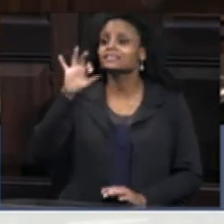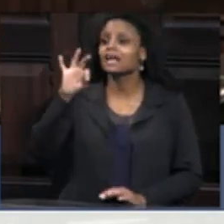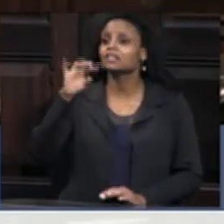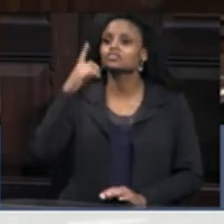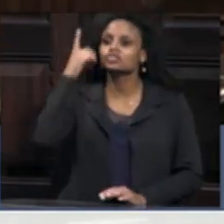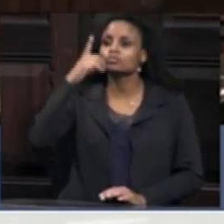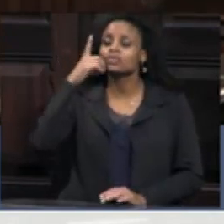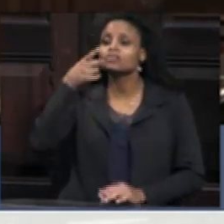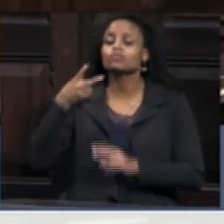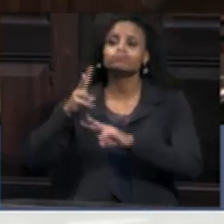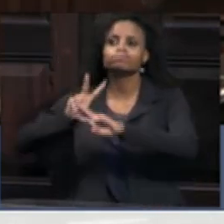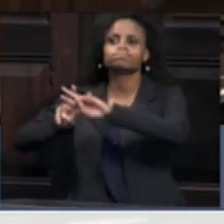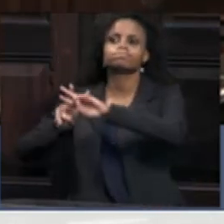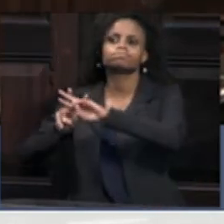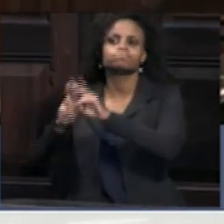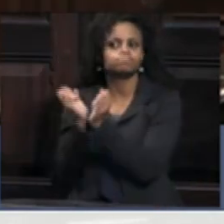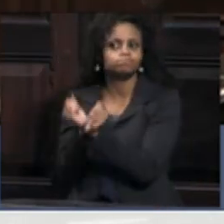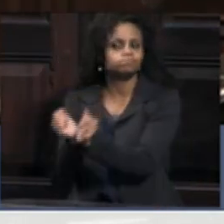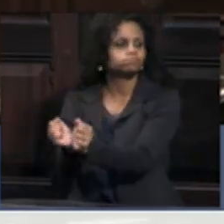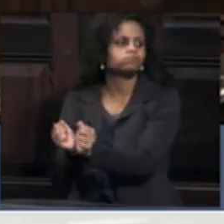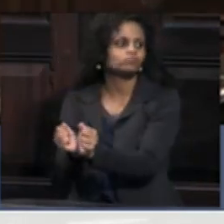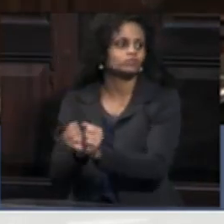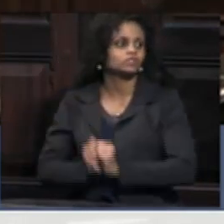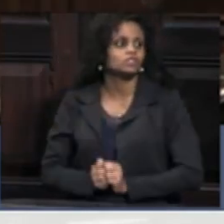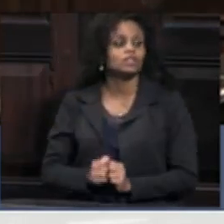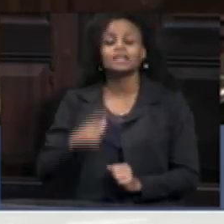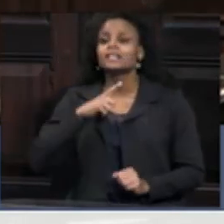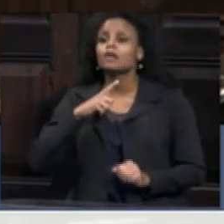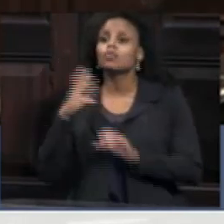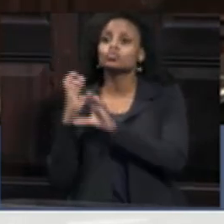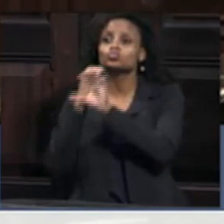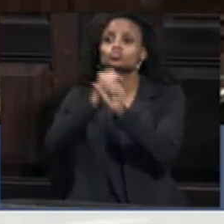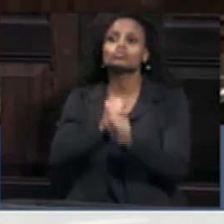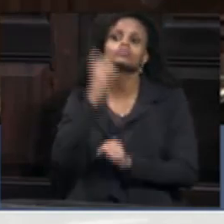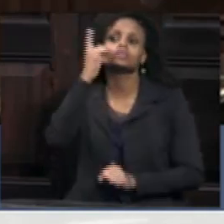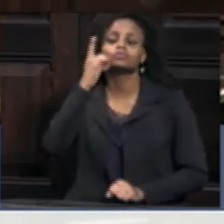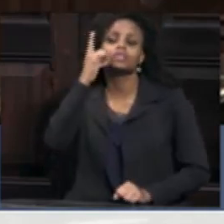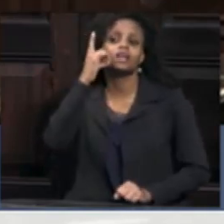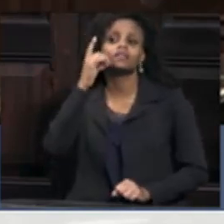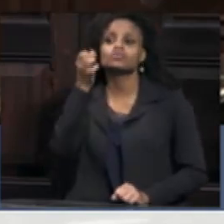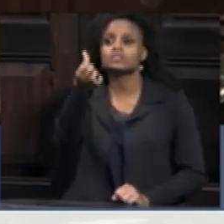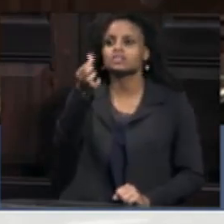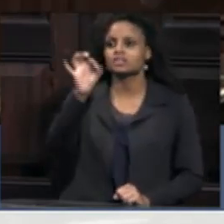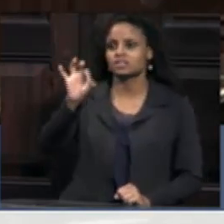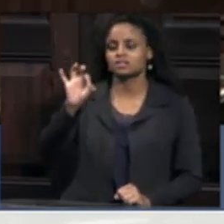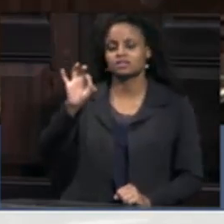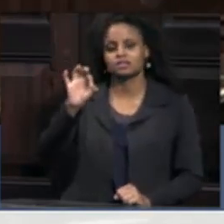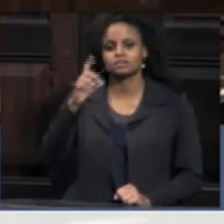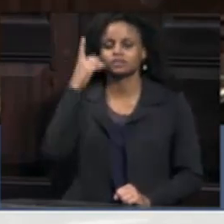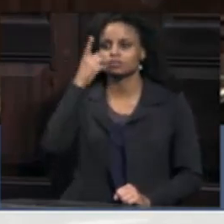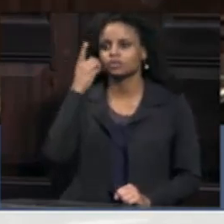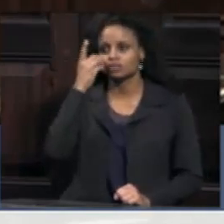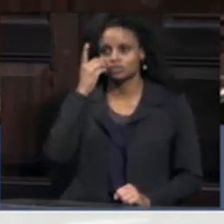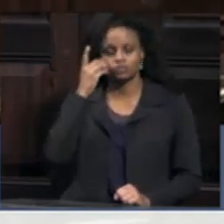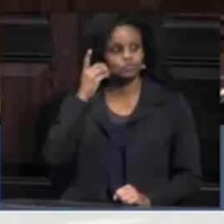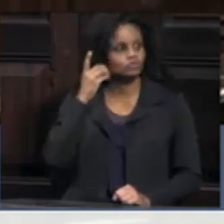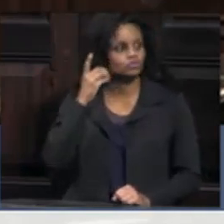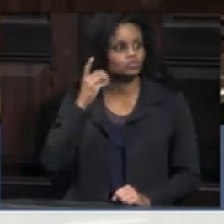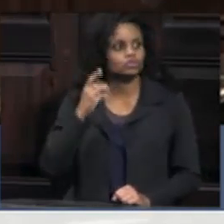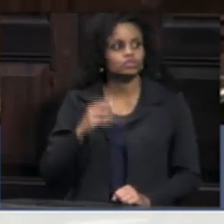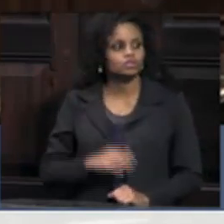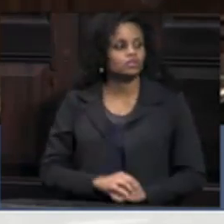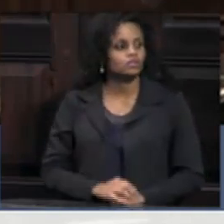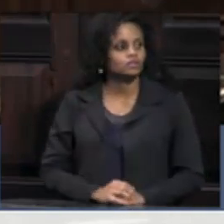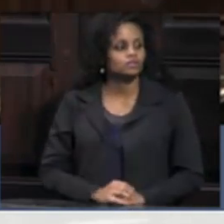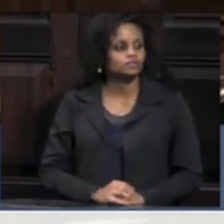estão presos. Nós temos um quórum hoje de 60 deputados que estão aptos a